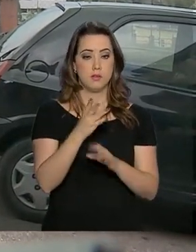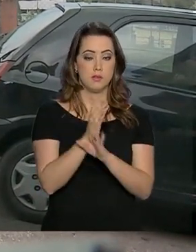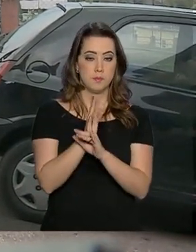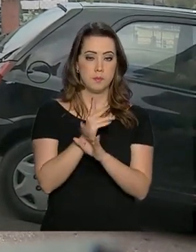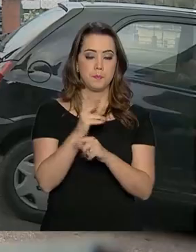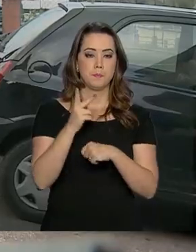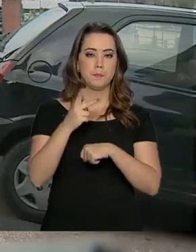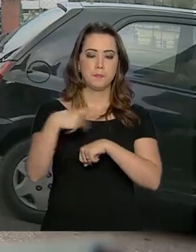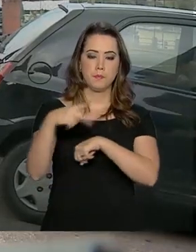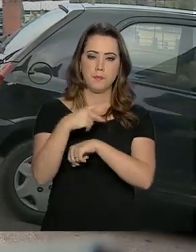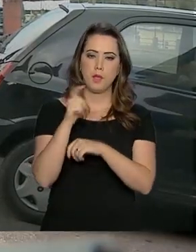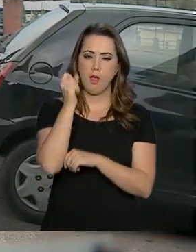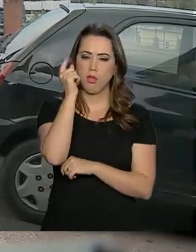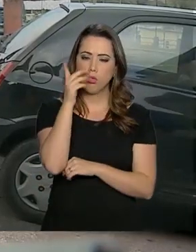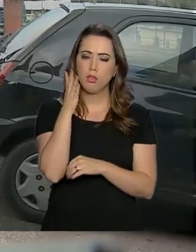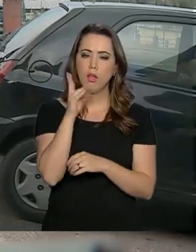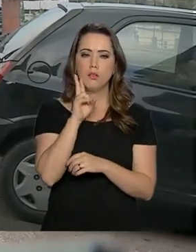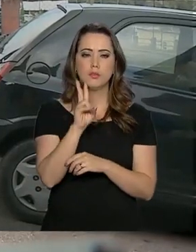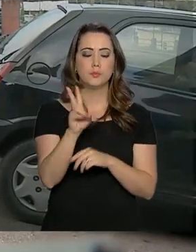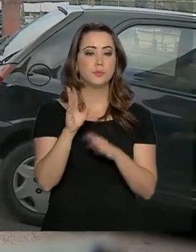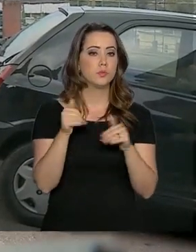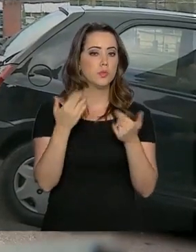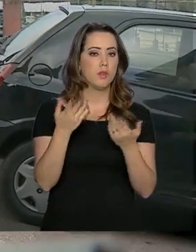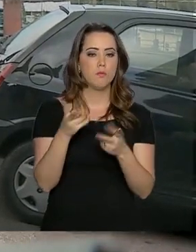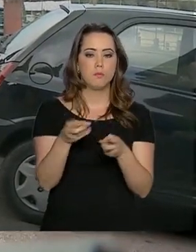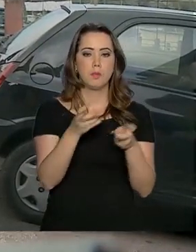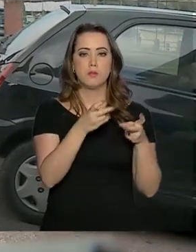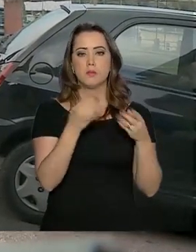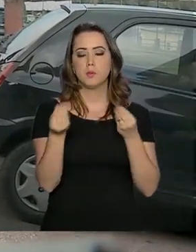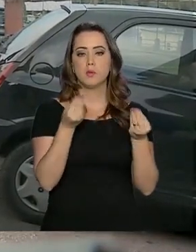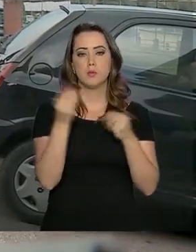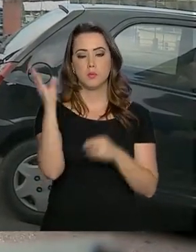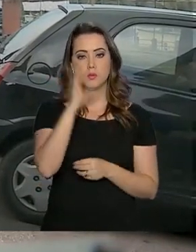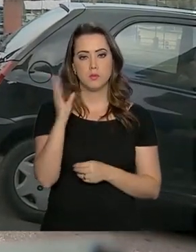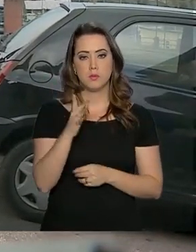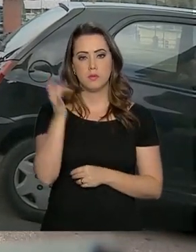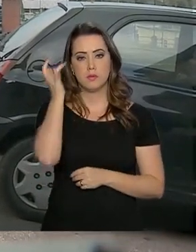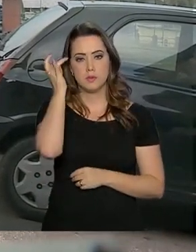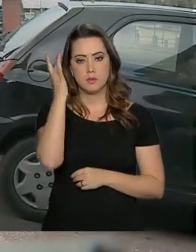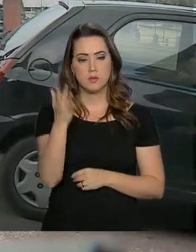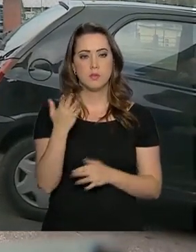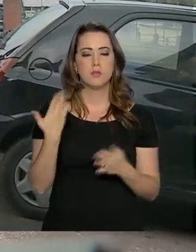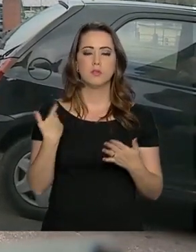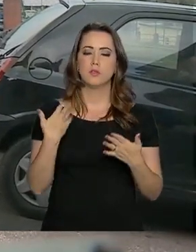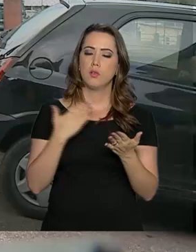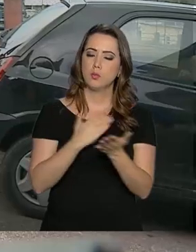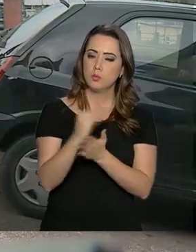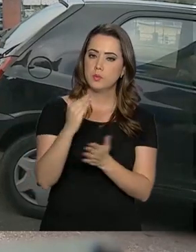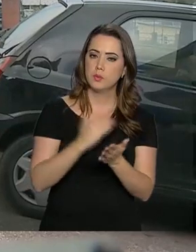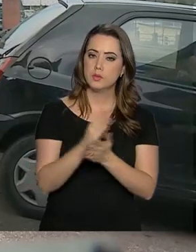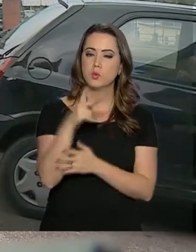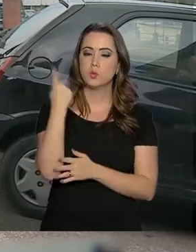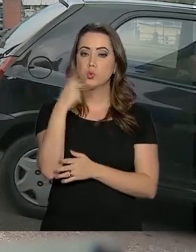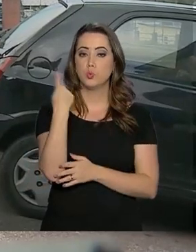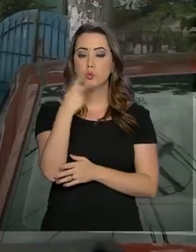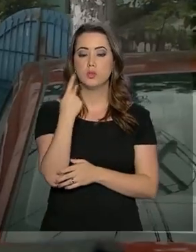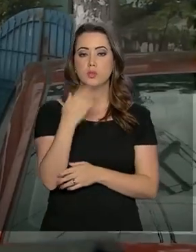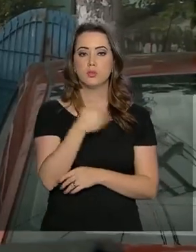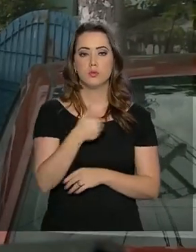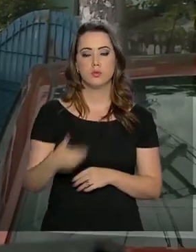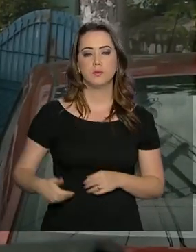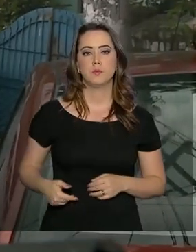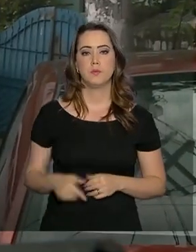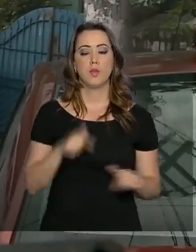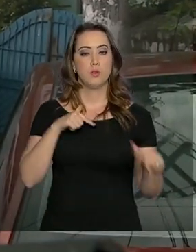país. A ideia é traçar um grande raio-x do Brasil para facilitar a implantação de políticas públicas. O